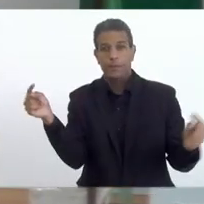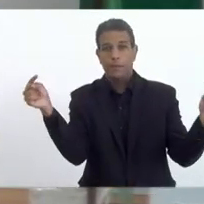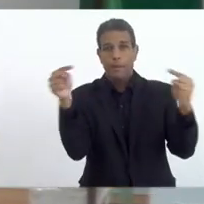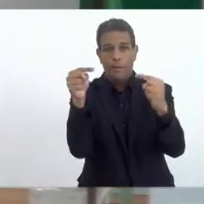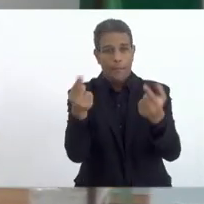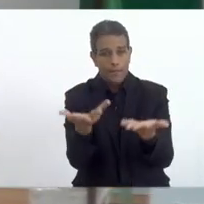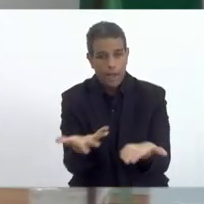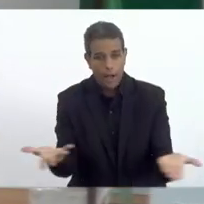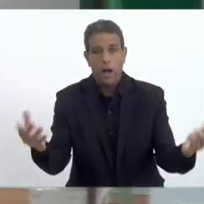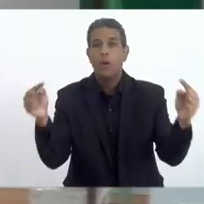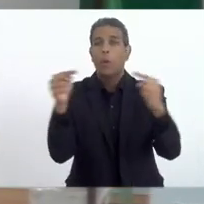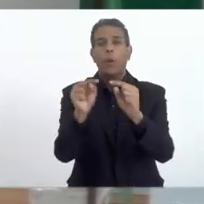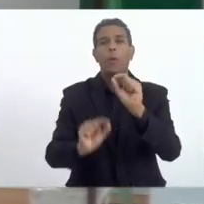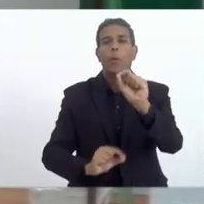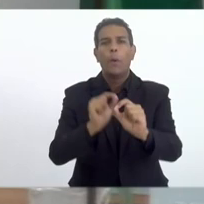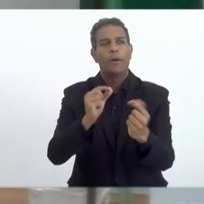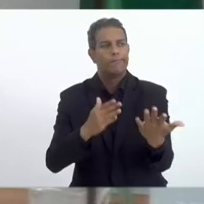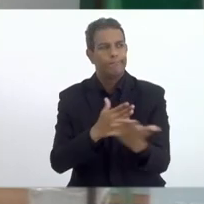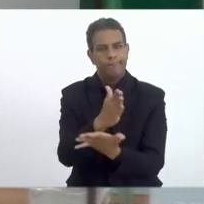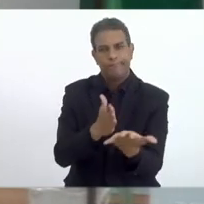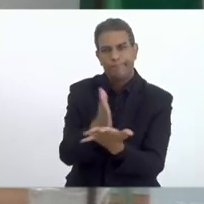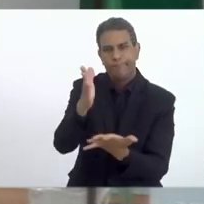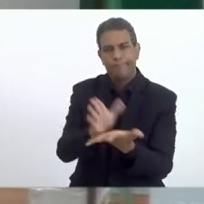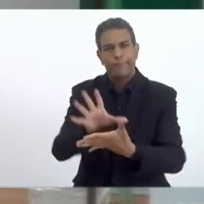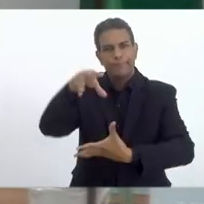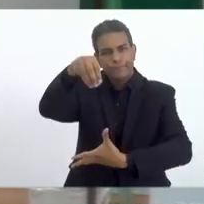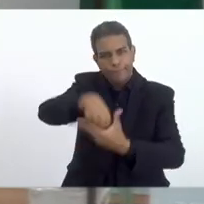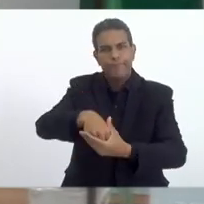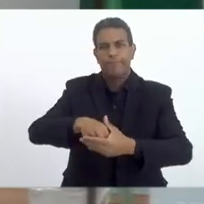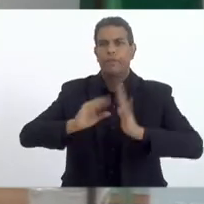vive, tem algumas coisas